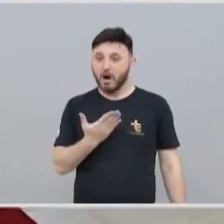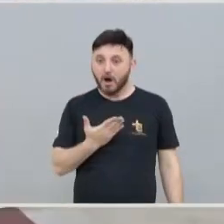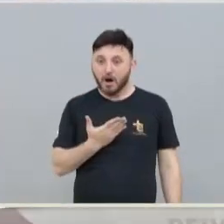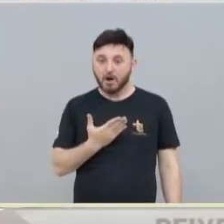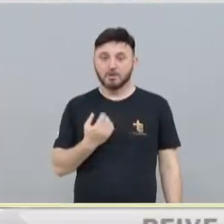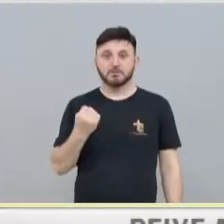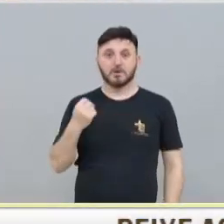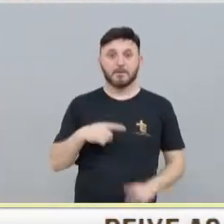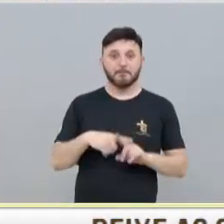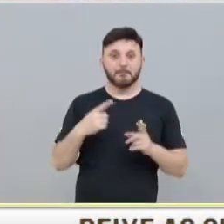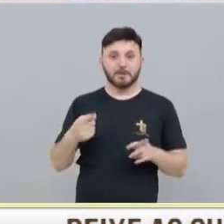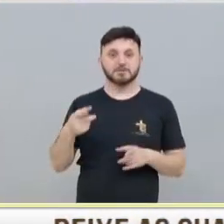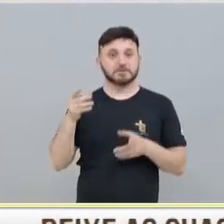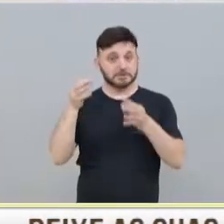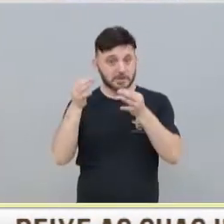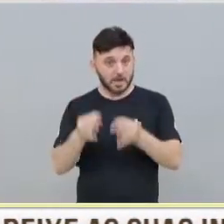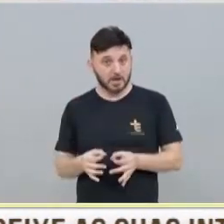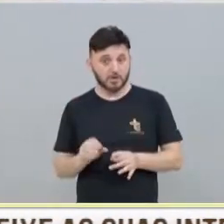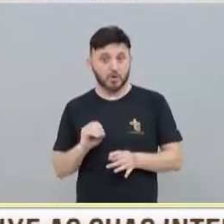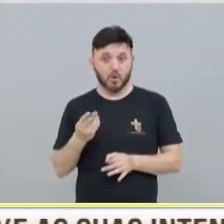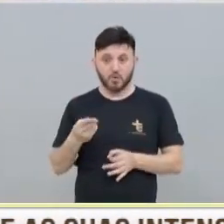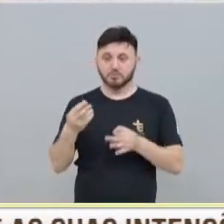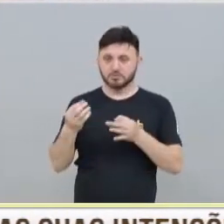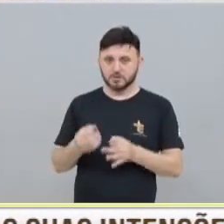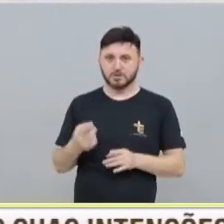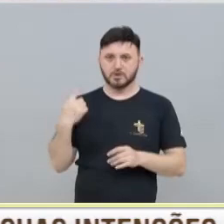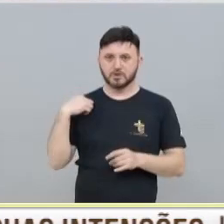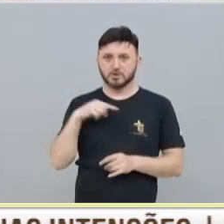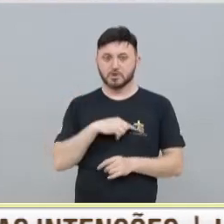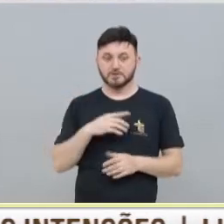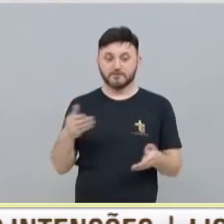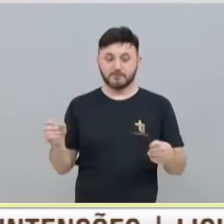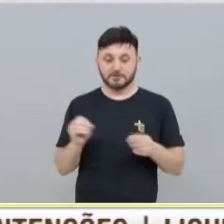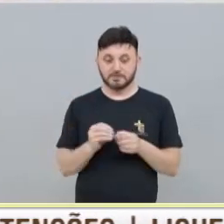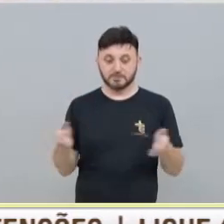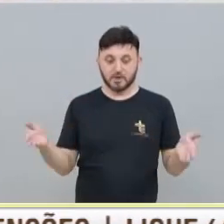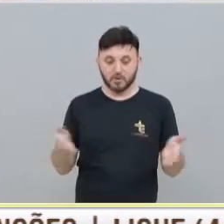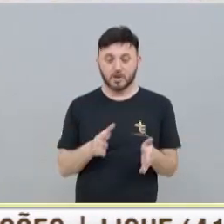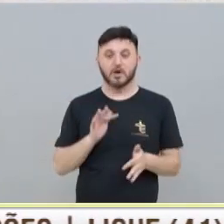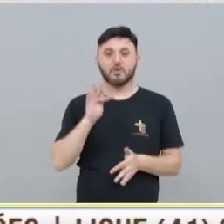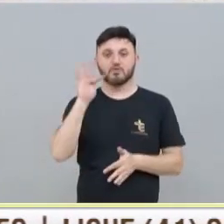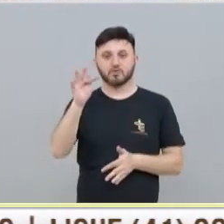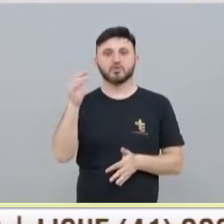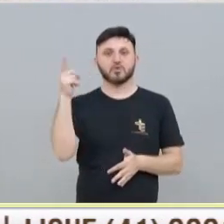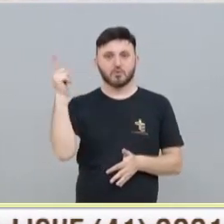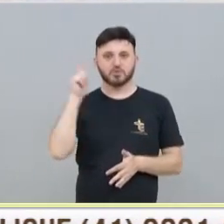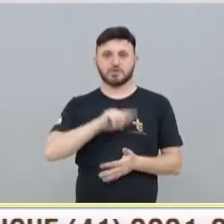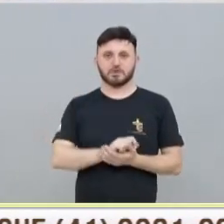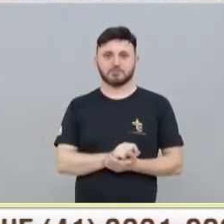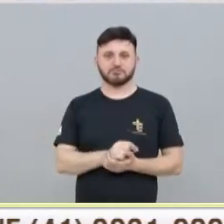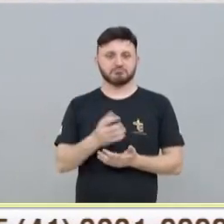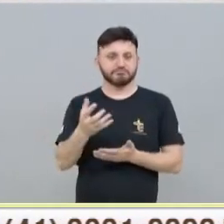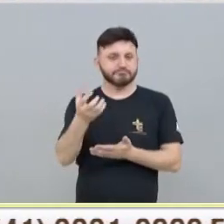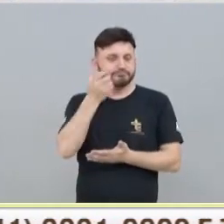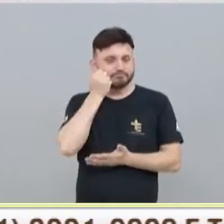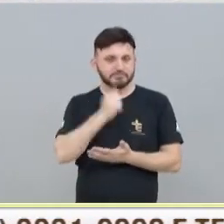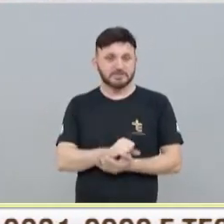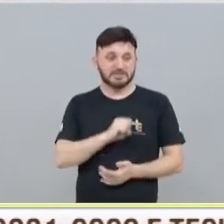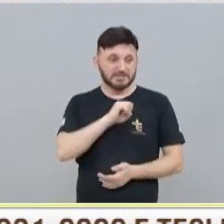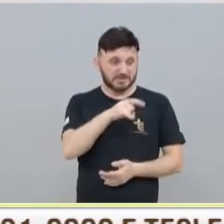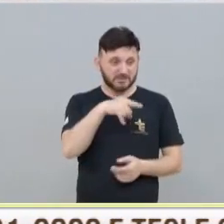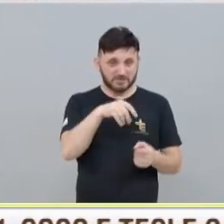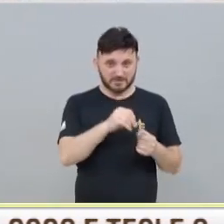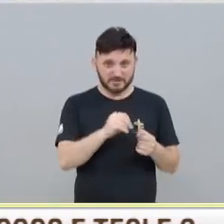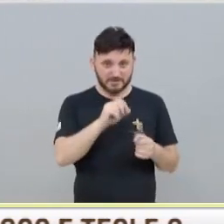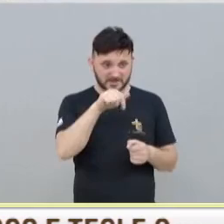certo é certo o que plantamos iremos escolher se você plantou desgraça se você planta intriga se você